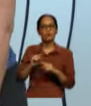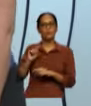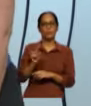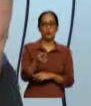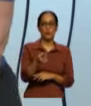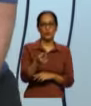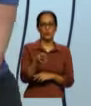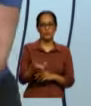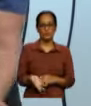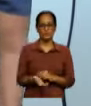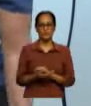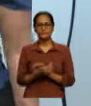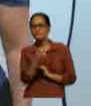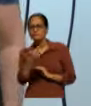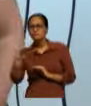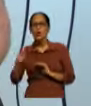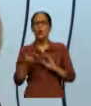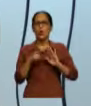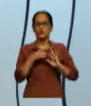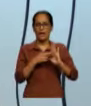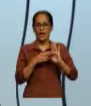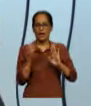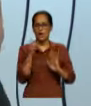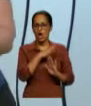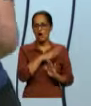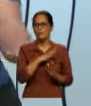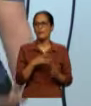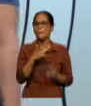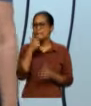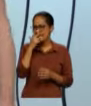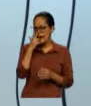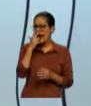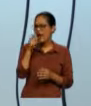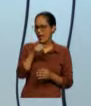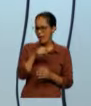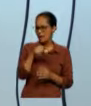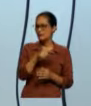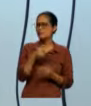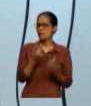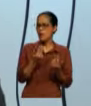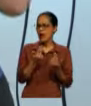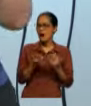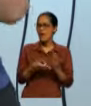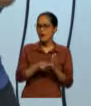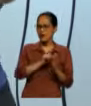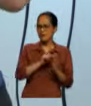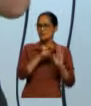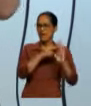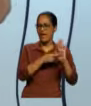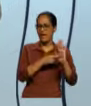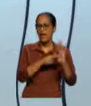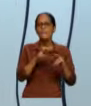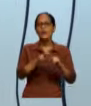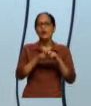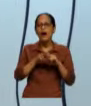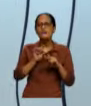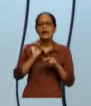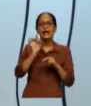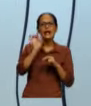Próxima regra. A próxima regra, eu acho que ela é bem parecida da quarta. Porque cada risquinho eu